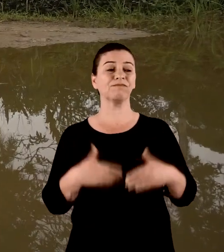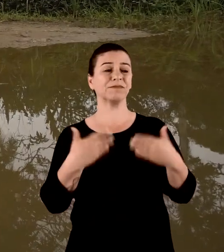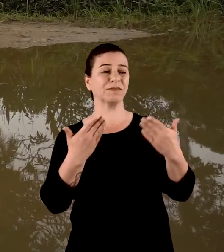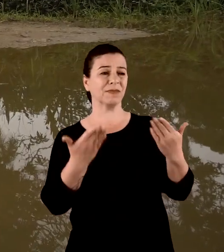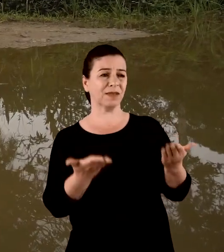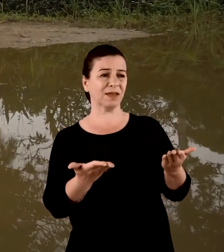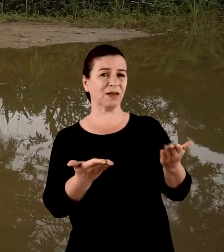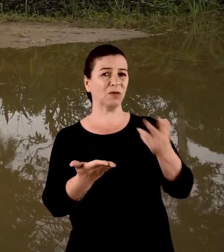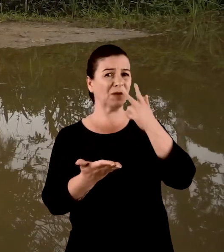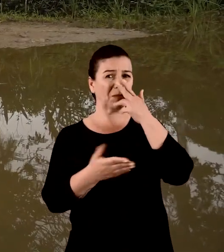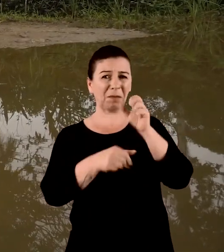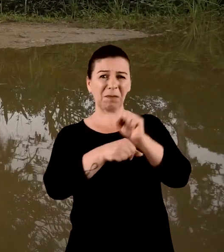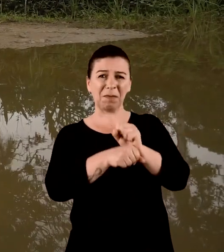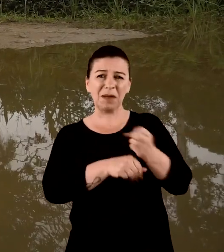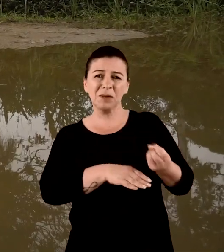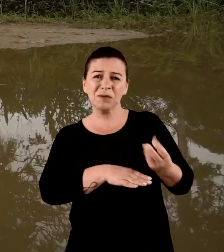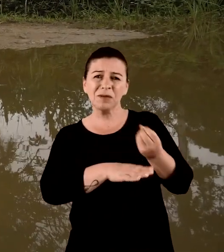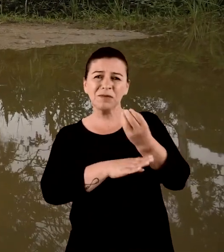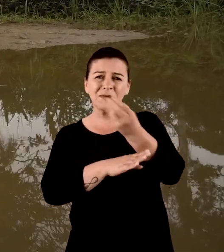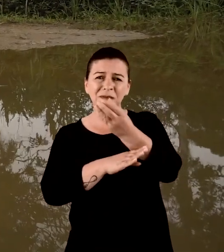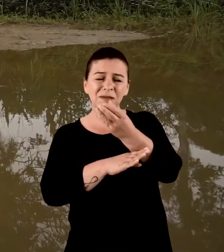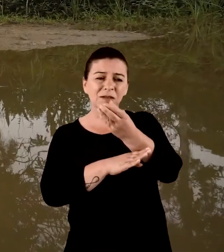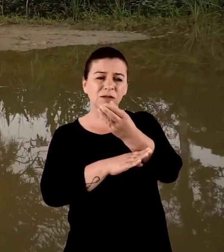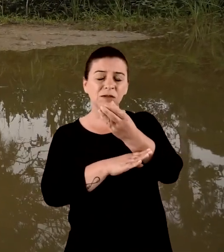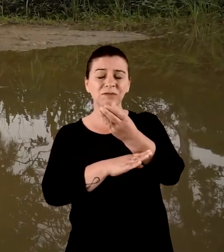E dona Angela, sabe que parou nossa viagem?